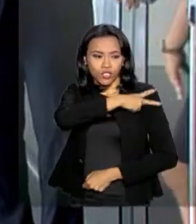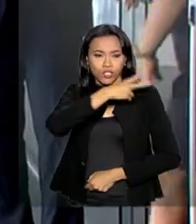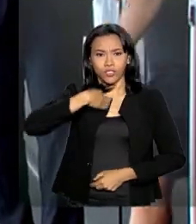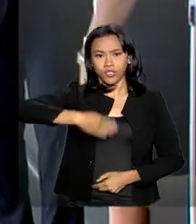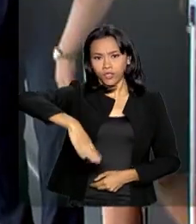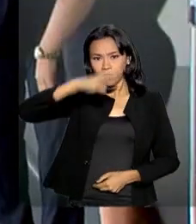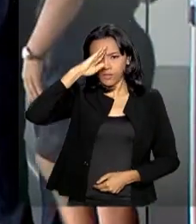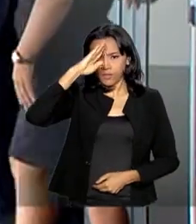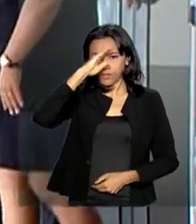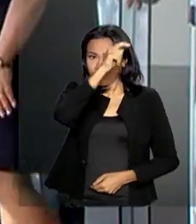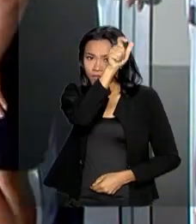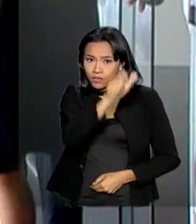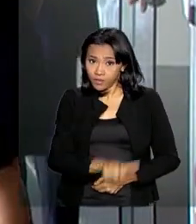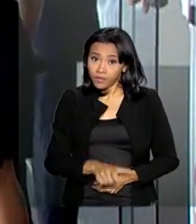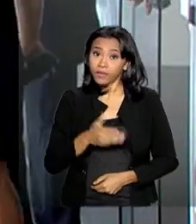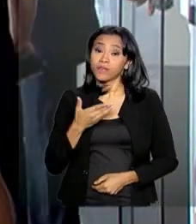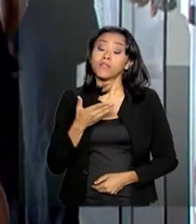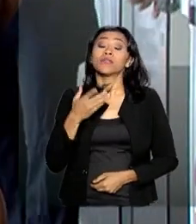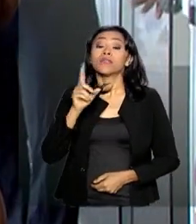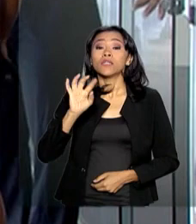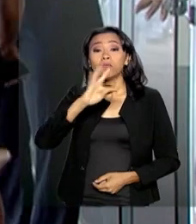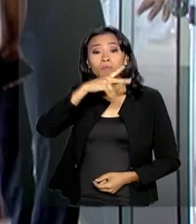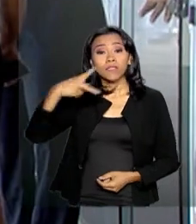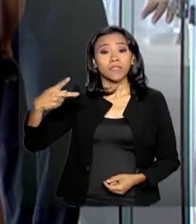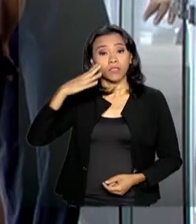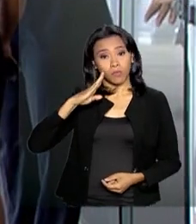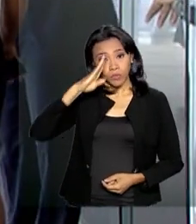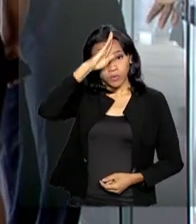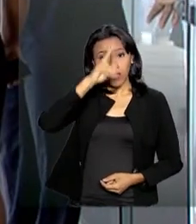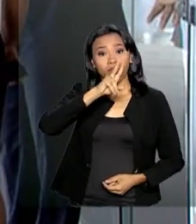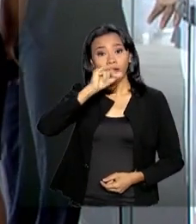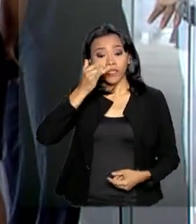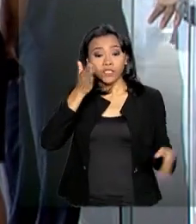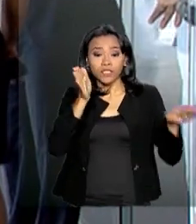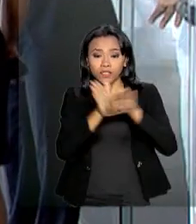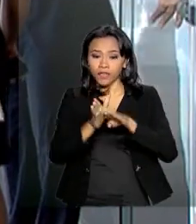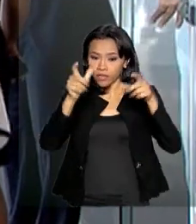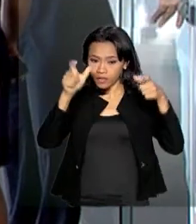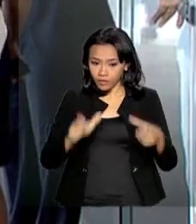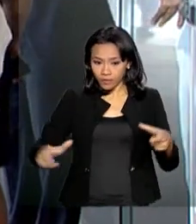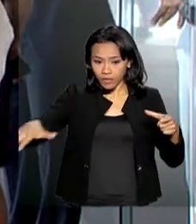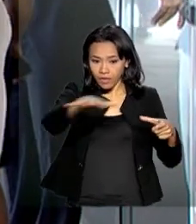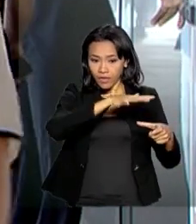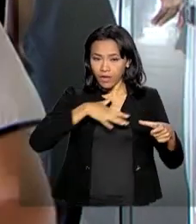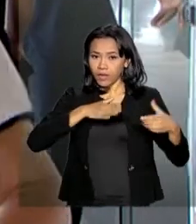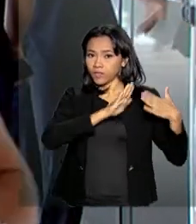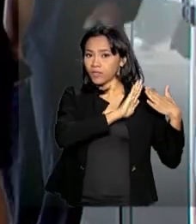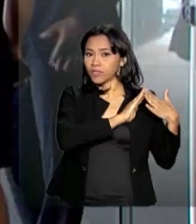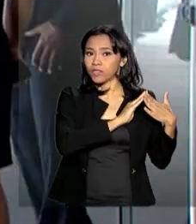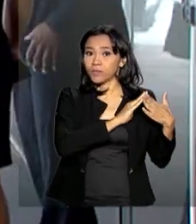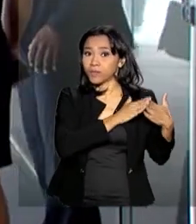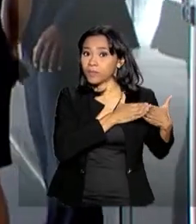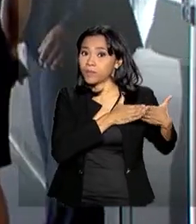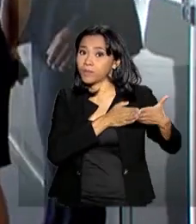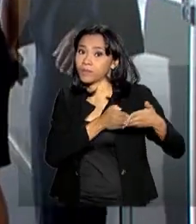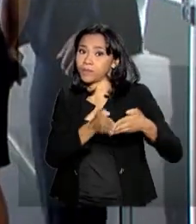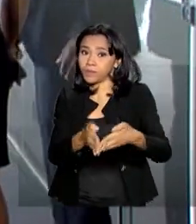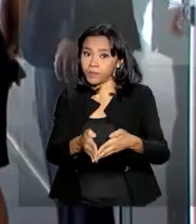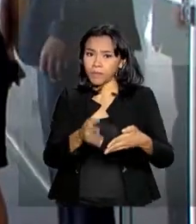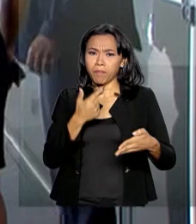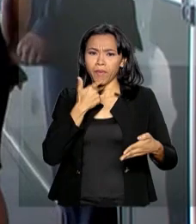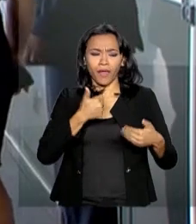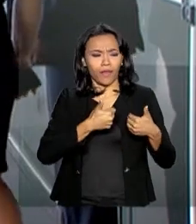Estado-Maior da Armada. E o presidente Jair Bolsonaro vai chegar até aqui o Clube Naval de Brasília de lancha pelo Lago Paranoá, que está logo